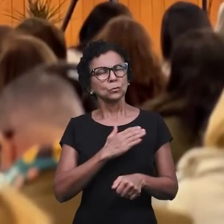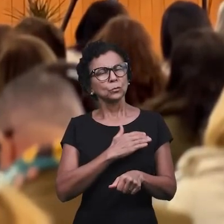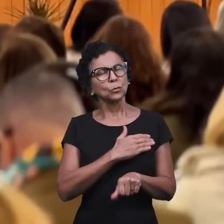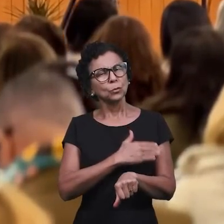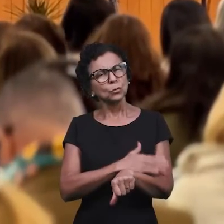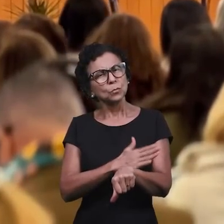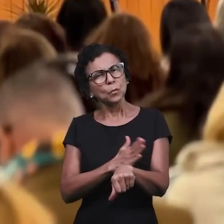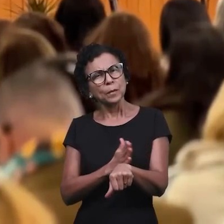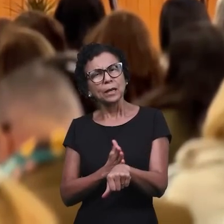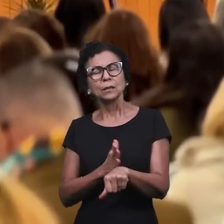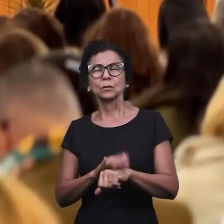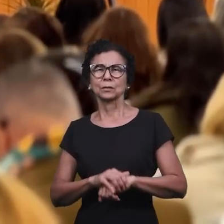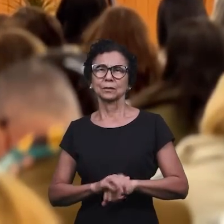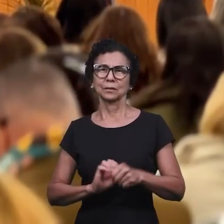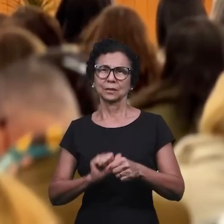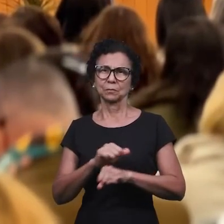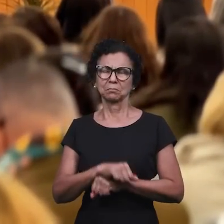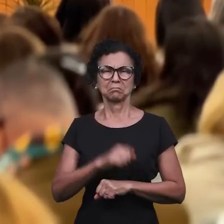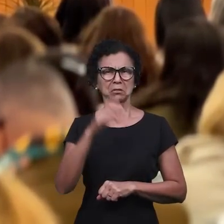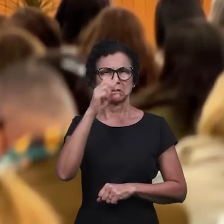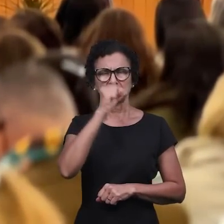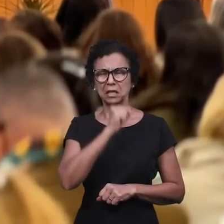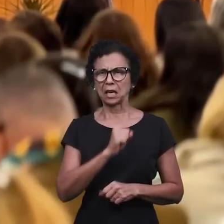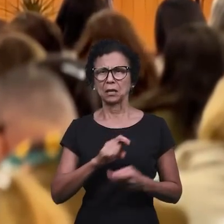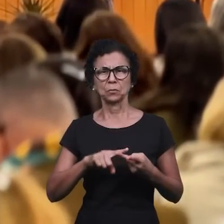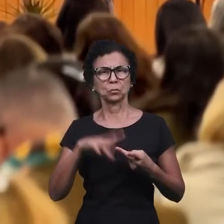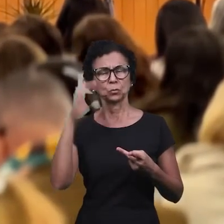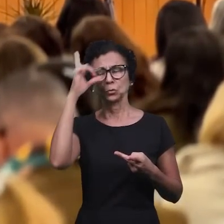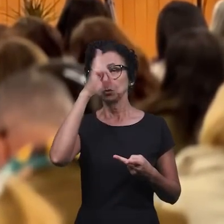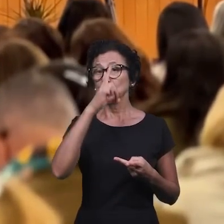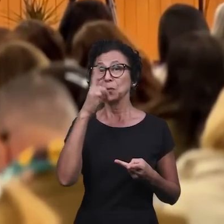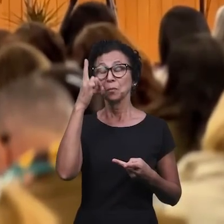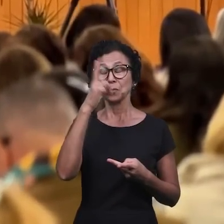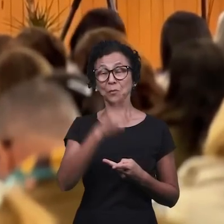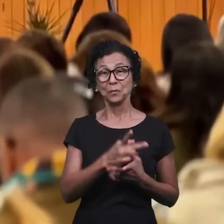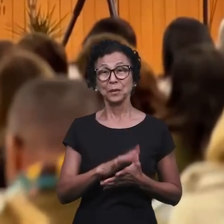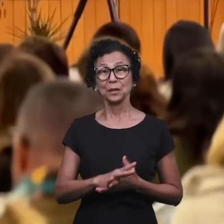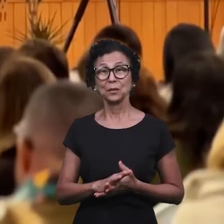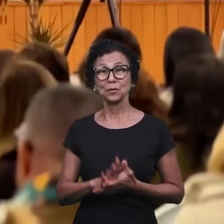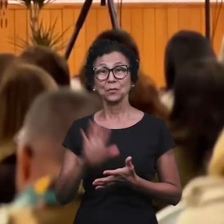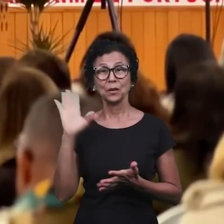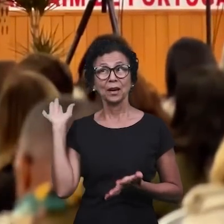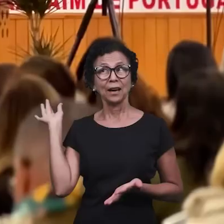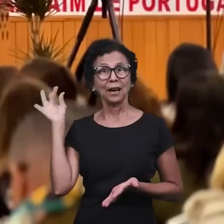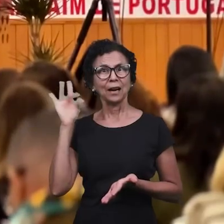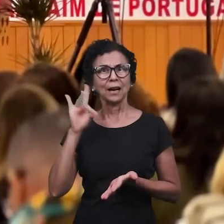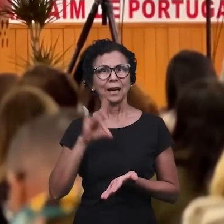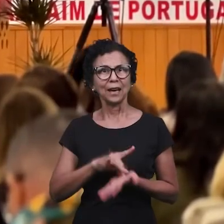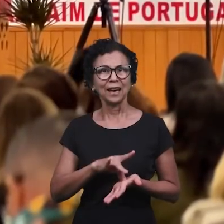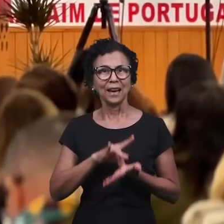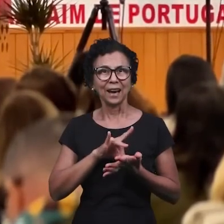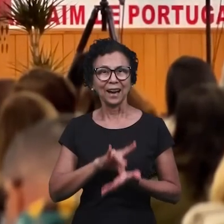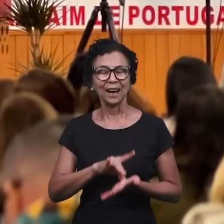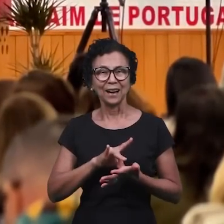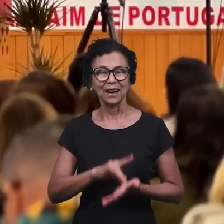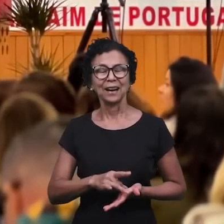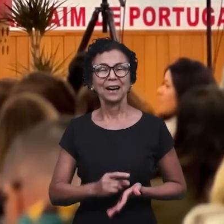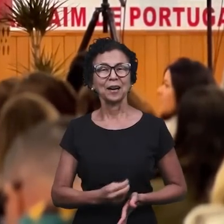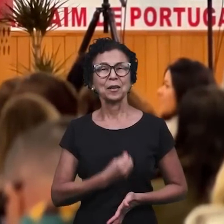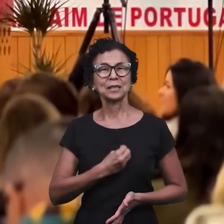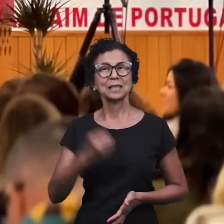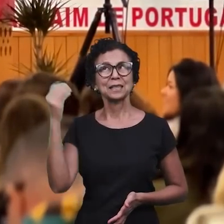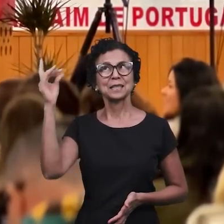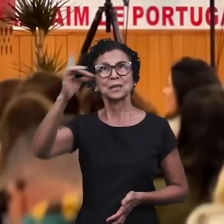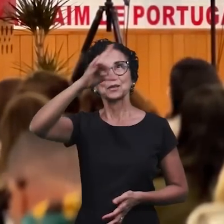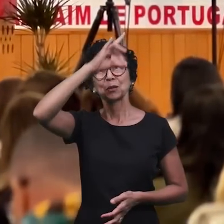os momentos deste seminário, seja no sábado como no domingo, foi notório durante as aulas a visitação do Espírito